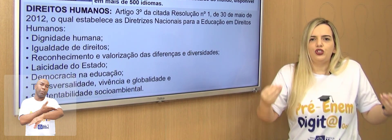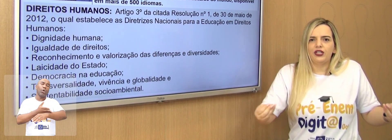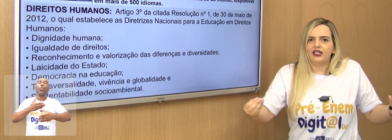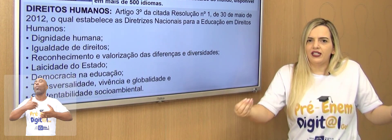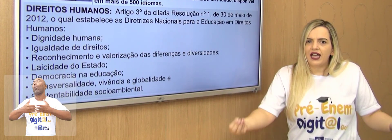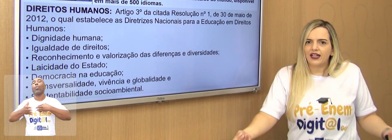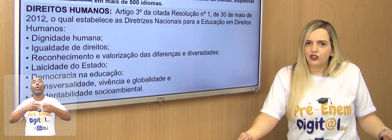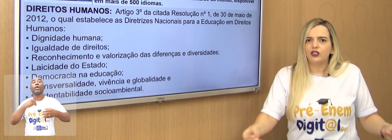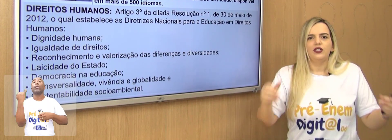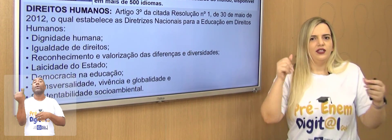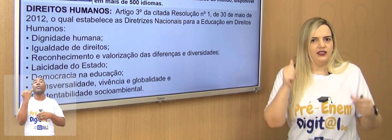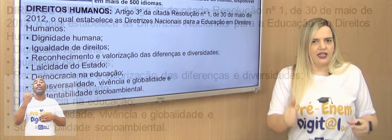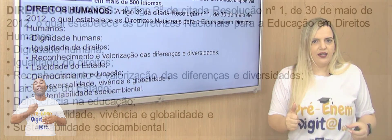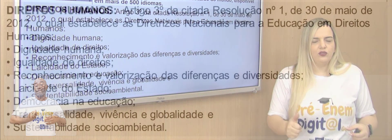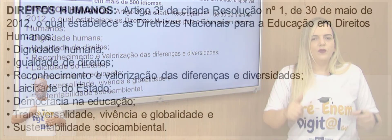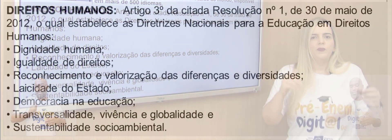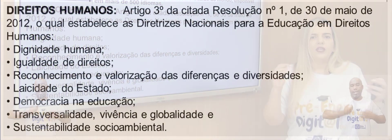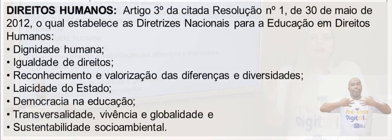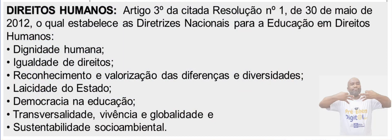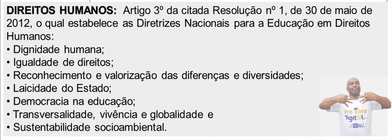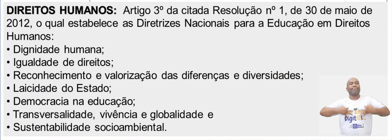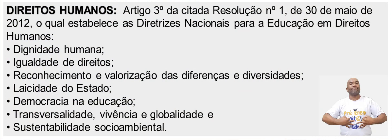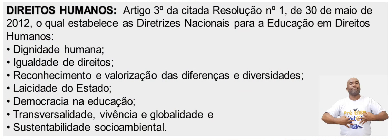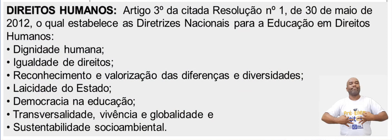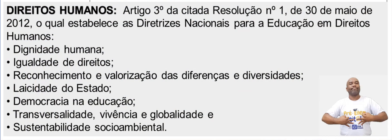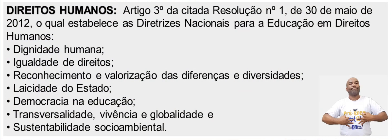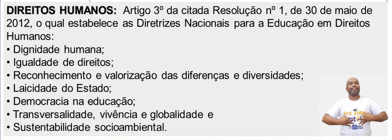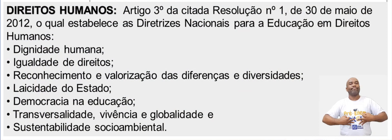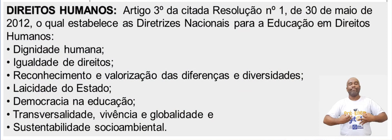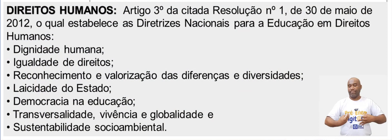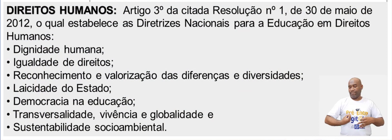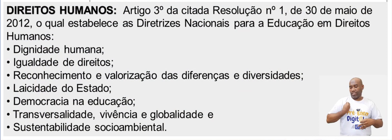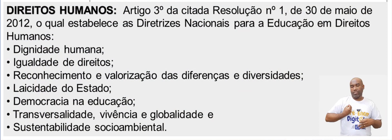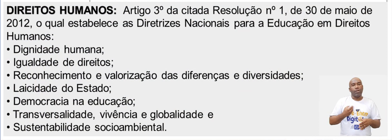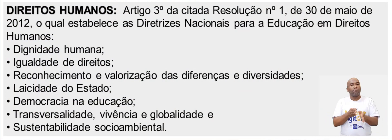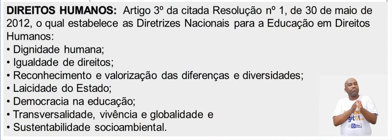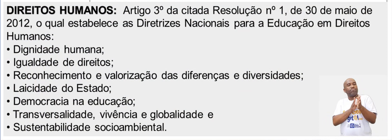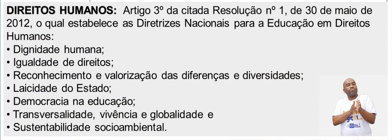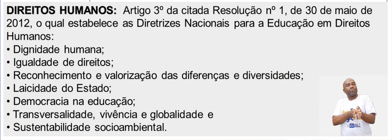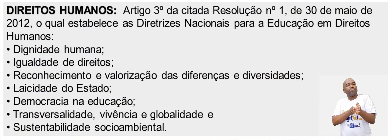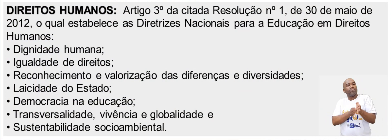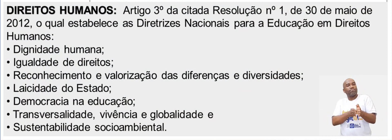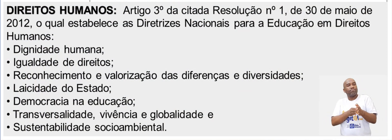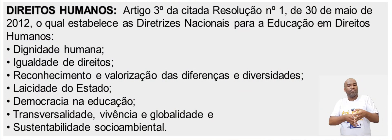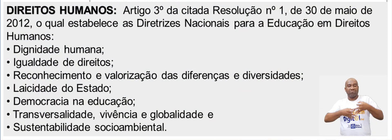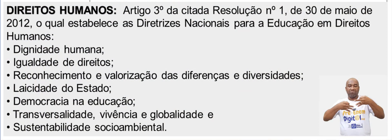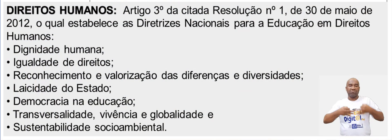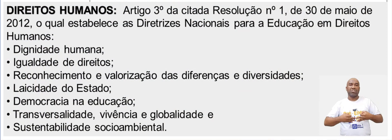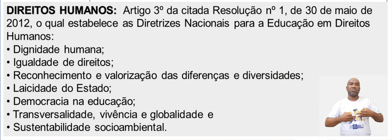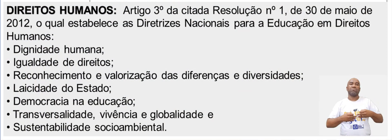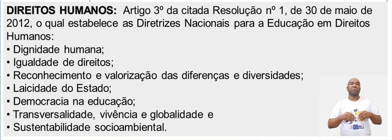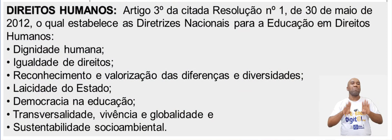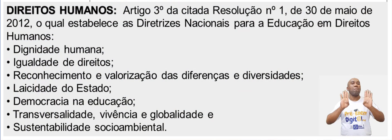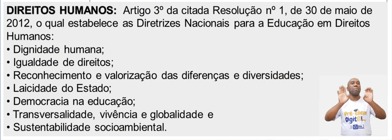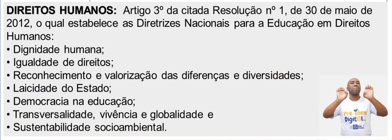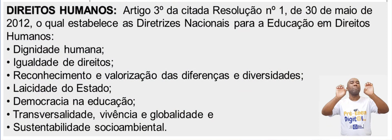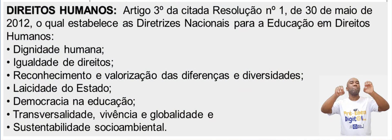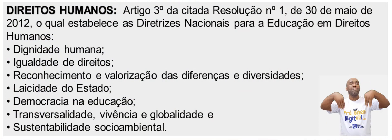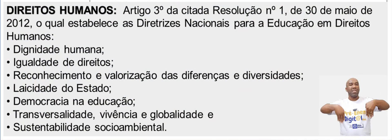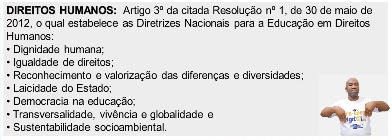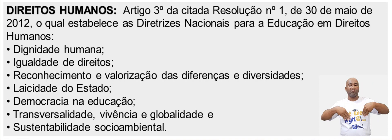com dignidade, certo? Então, o que que é isso? Vamos lá. Surgiu na